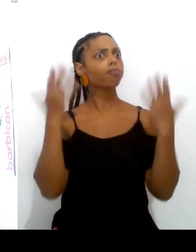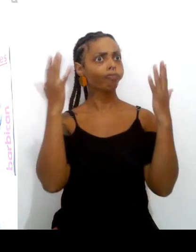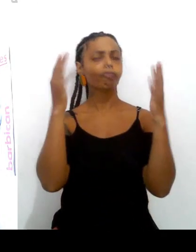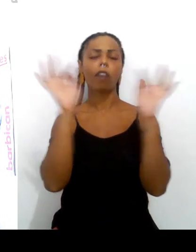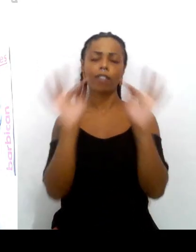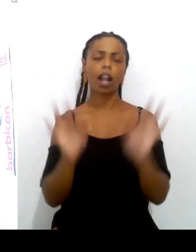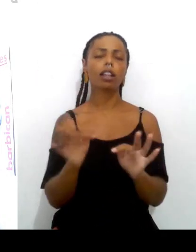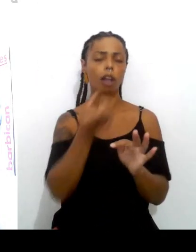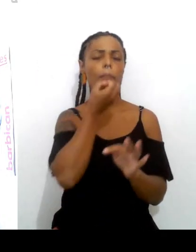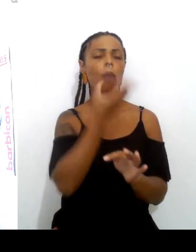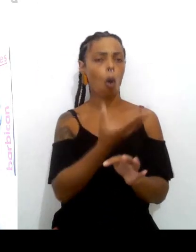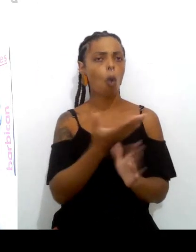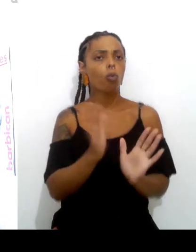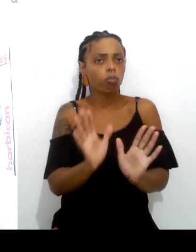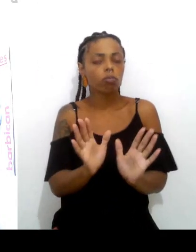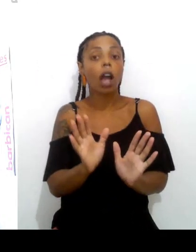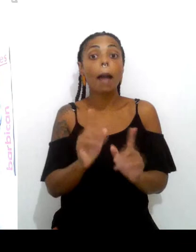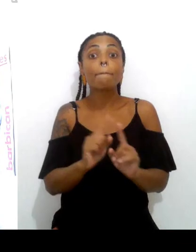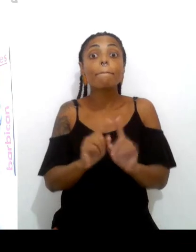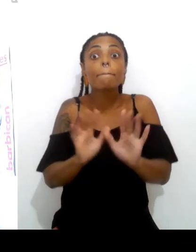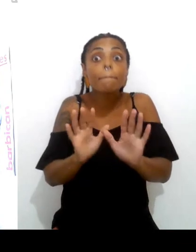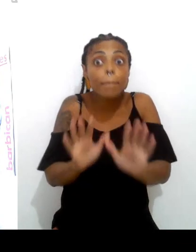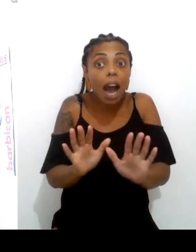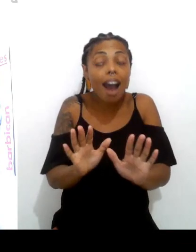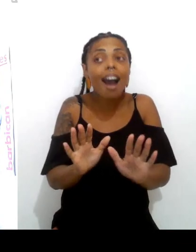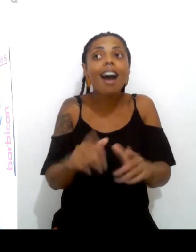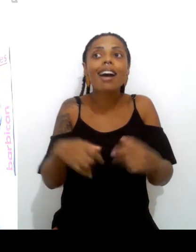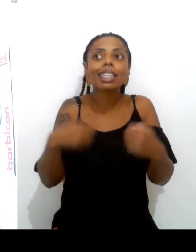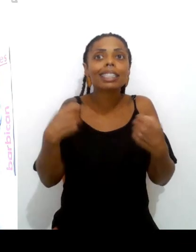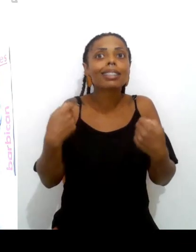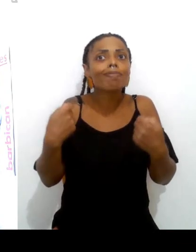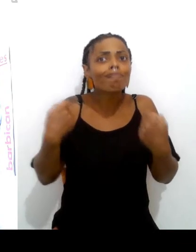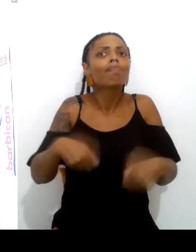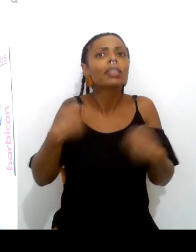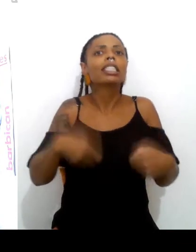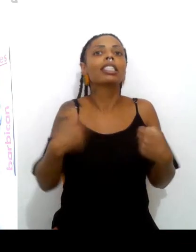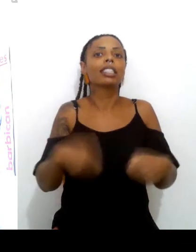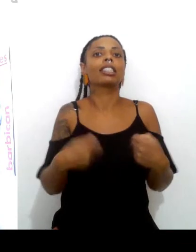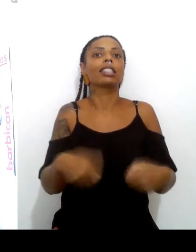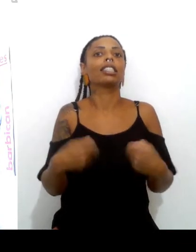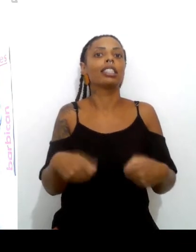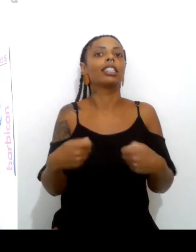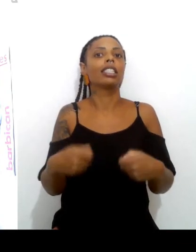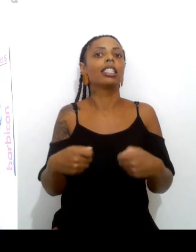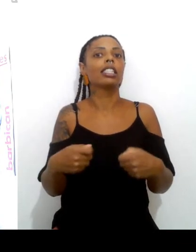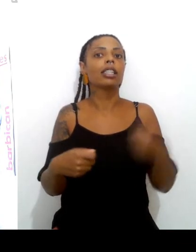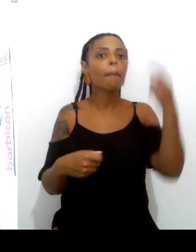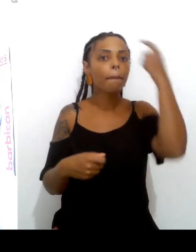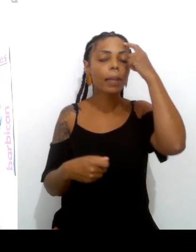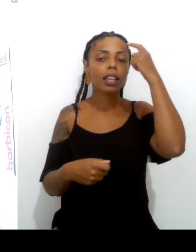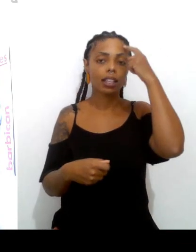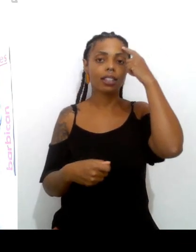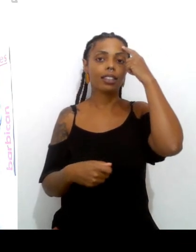isso no entanto existe uma necessidade real eu acho que pensar